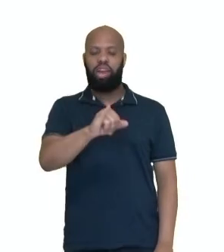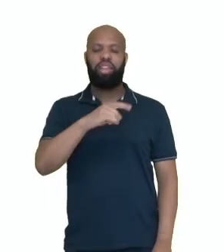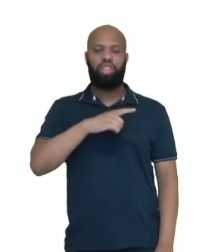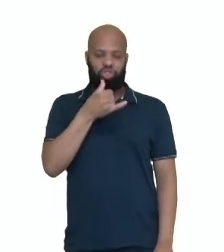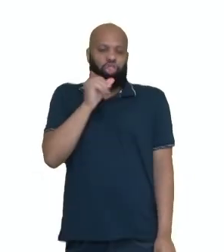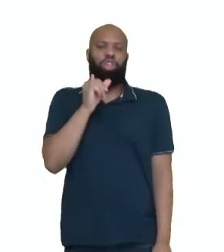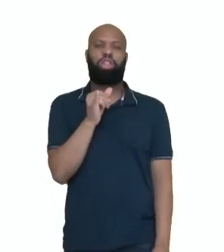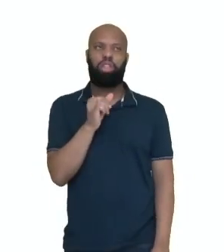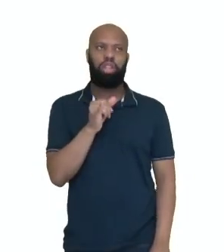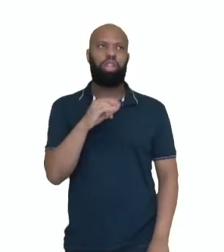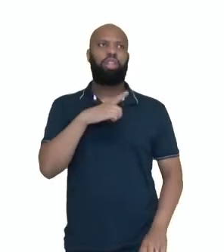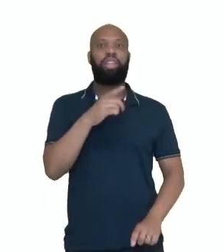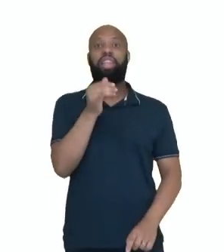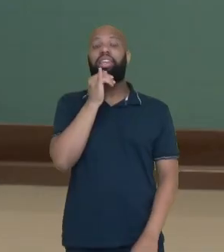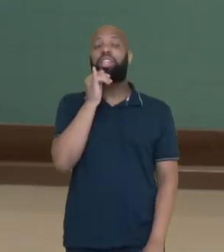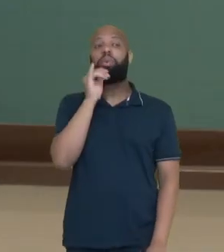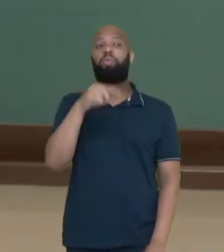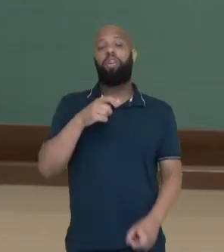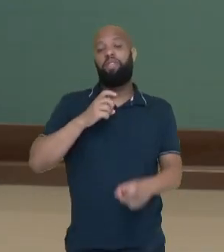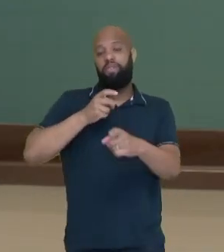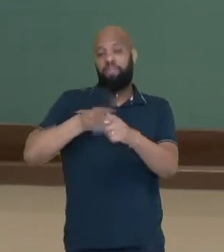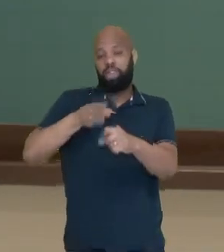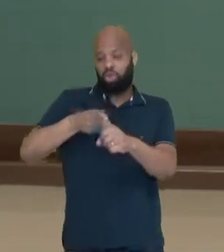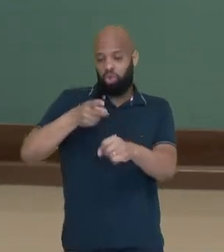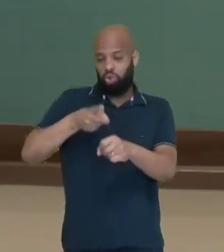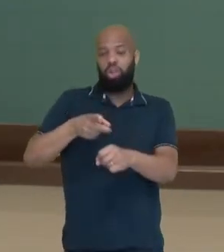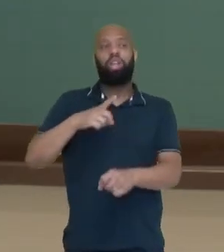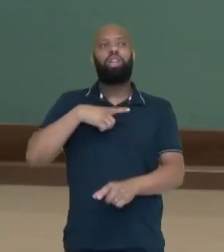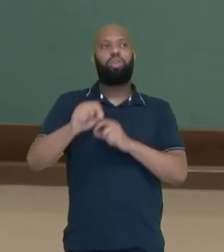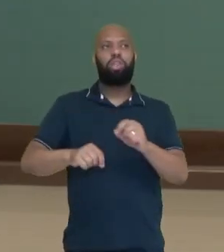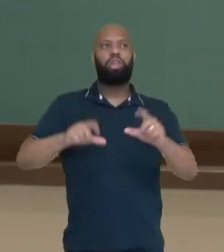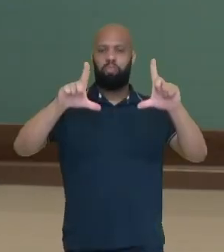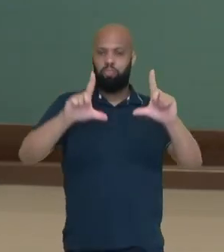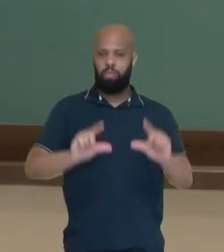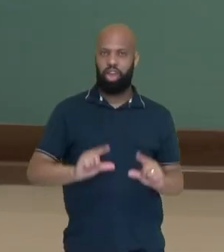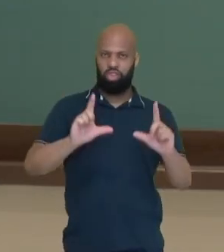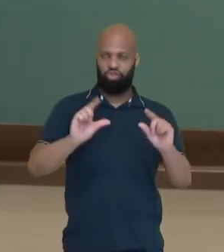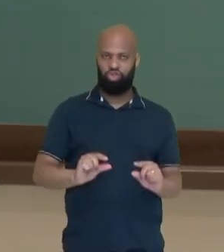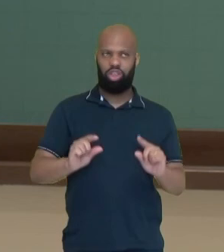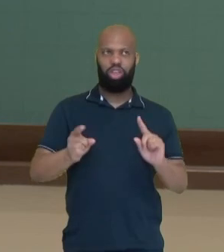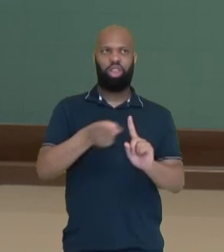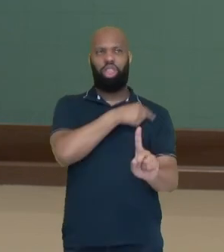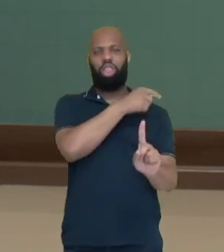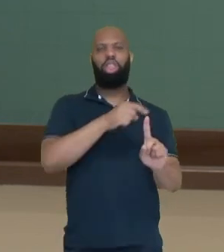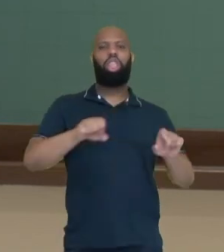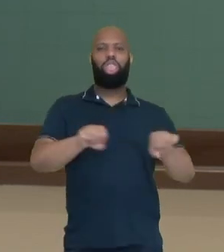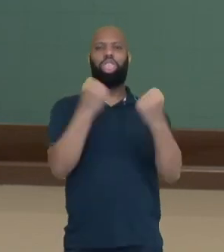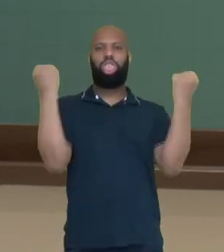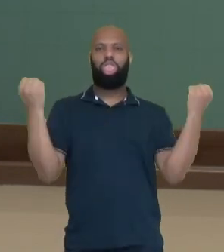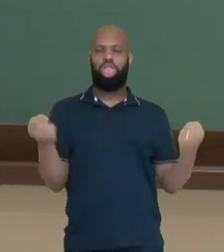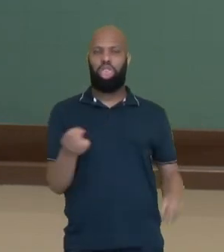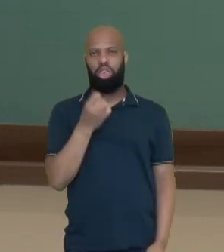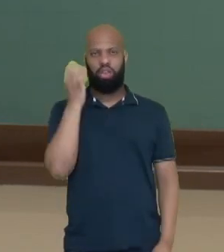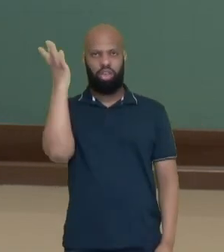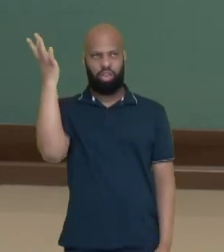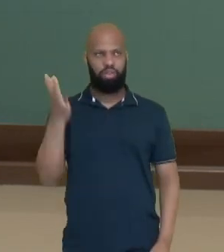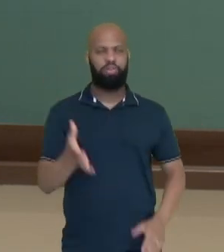mecânico. O vidro é um exemplo de composto molecular e possui baixa tenacidade, ele quebra de maneira fácil.